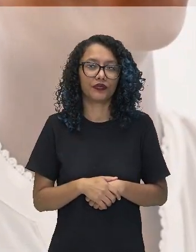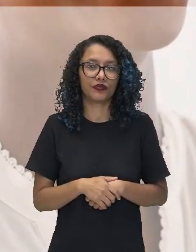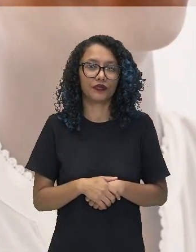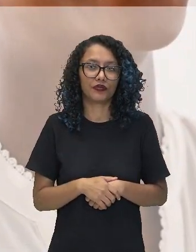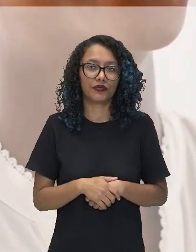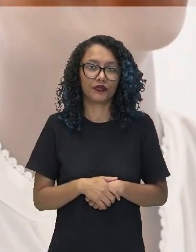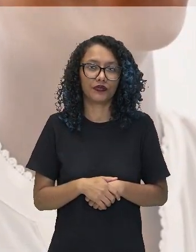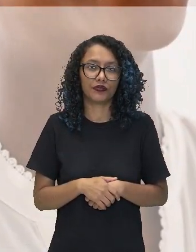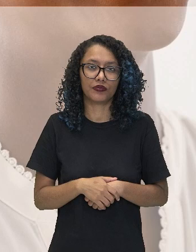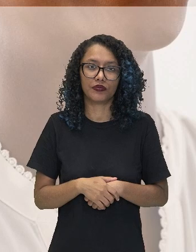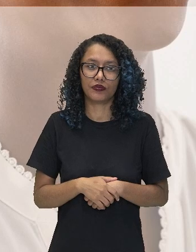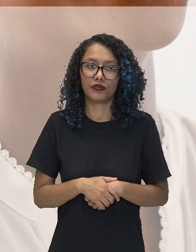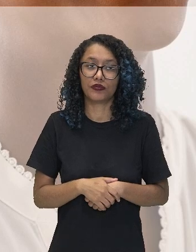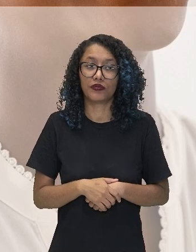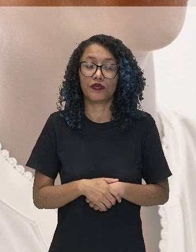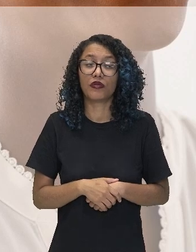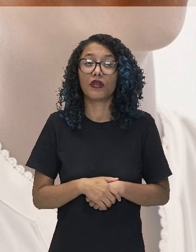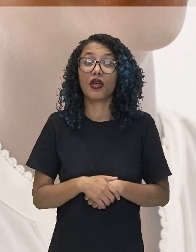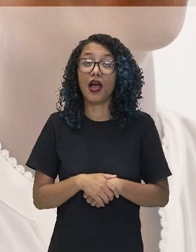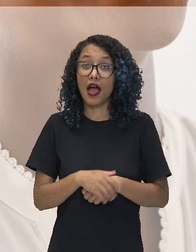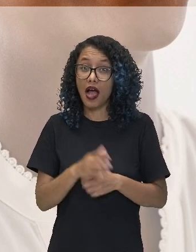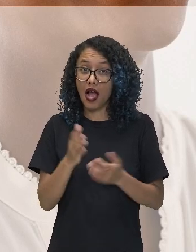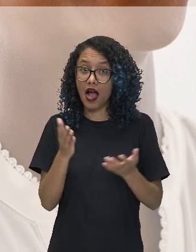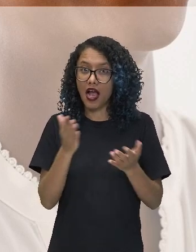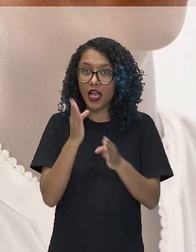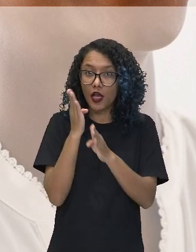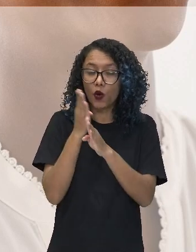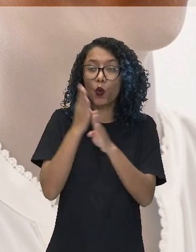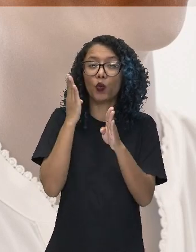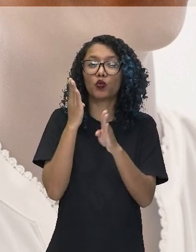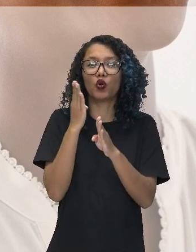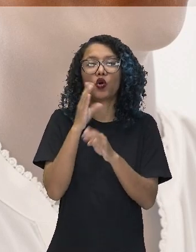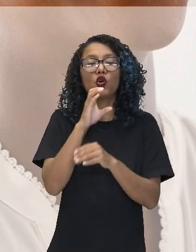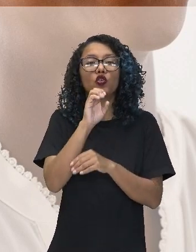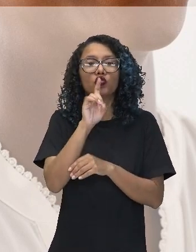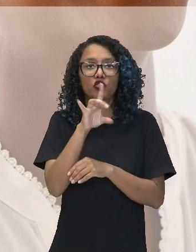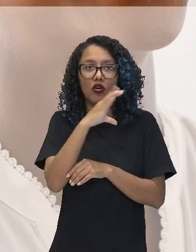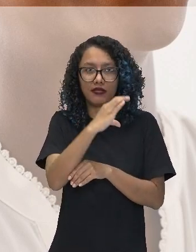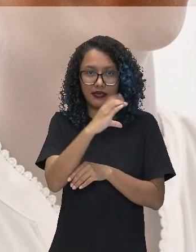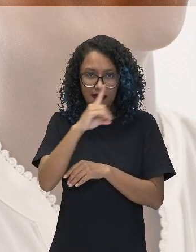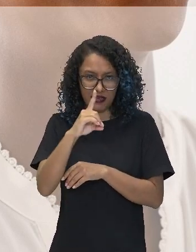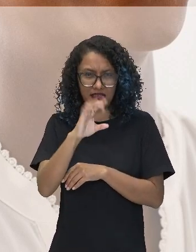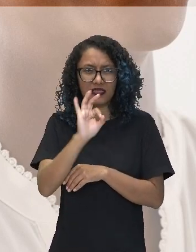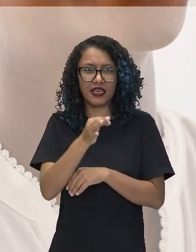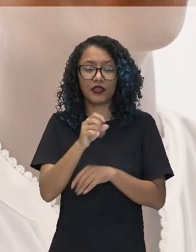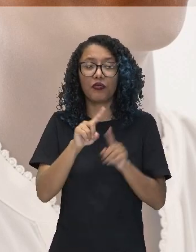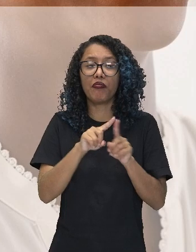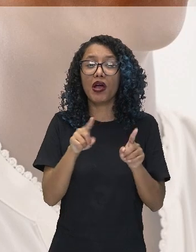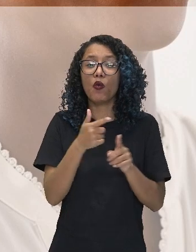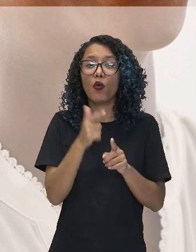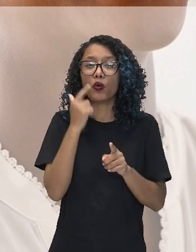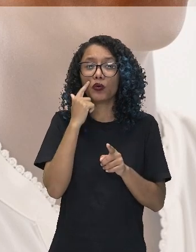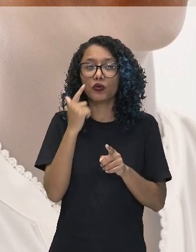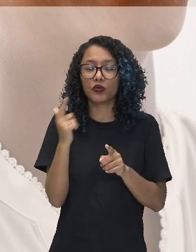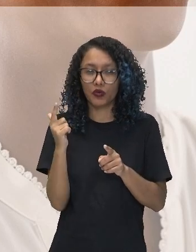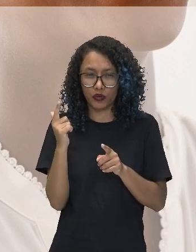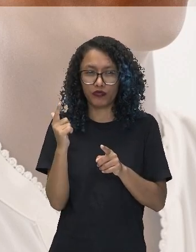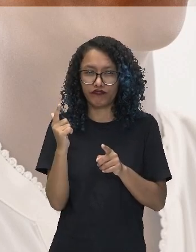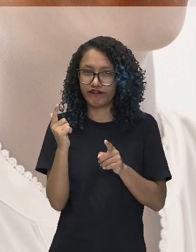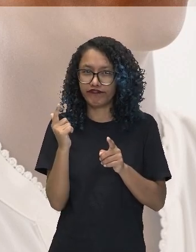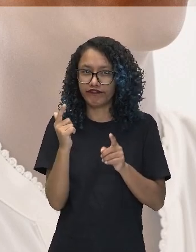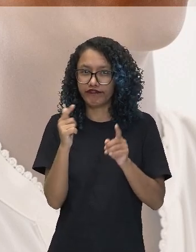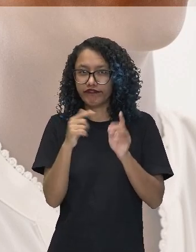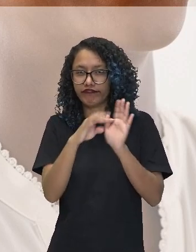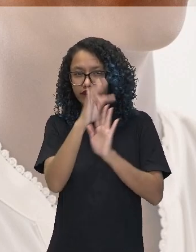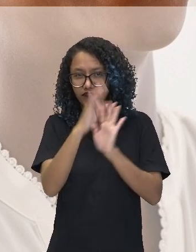Somente complemento direto, tá? No poema de Pablo Neruda. Nesse poema, veja, tu destino está em los demás,